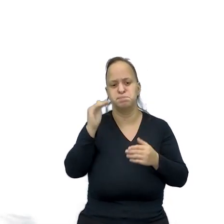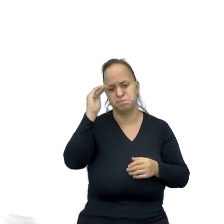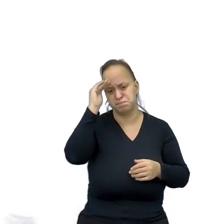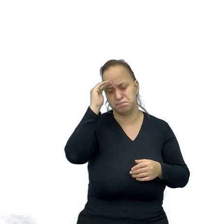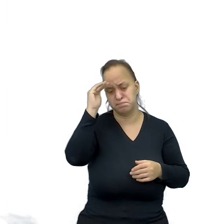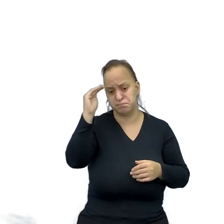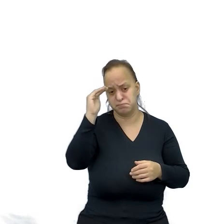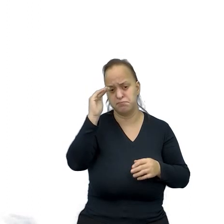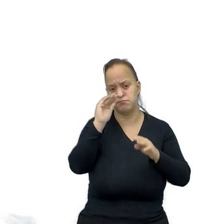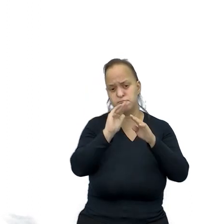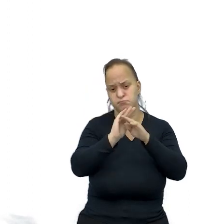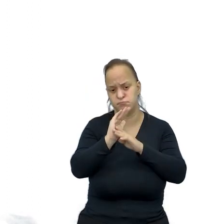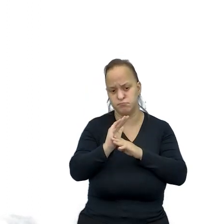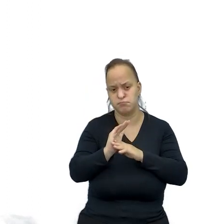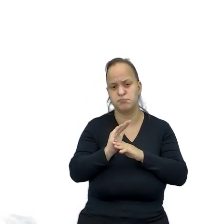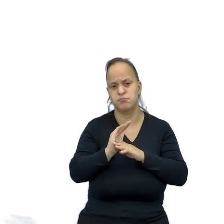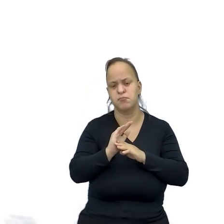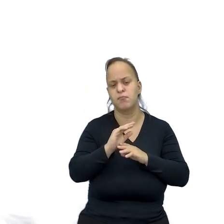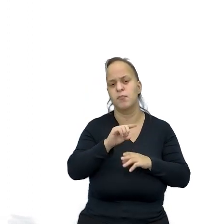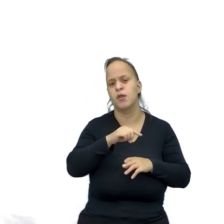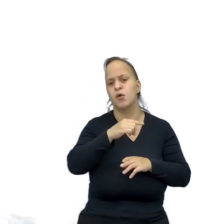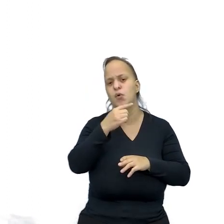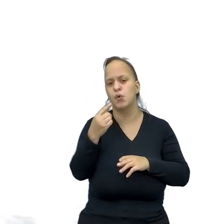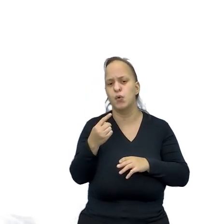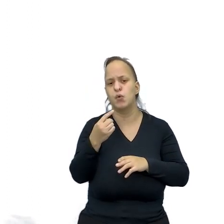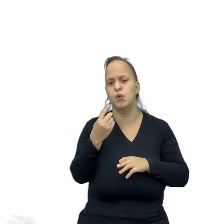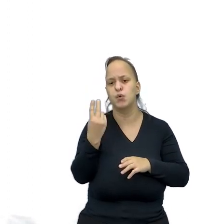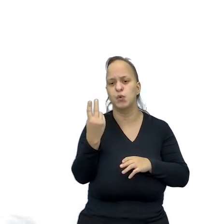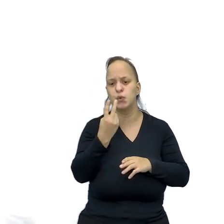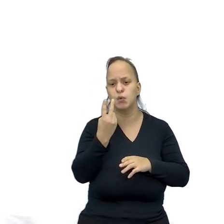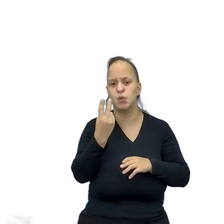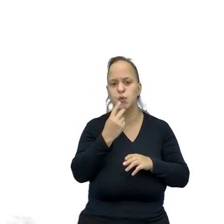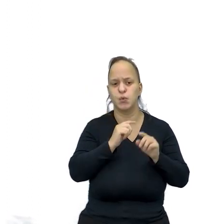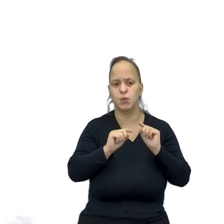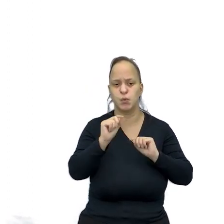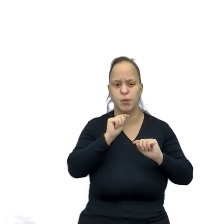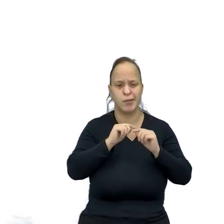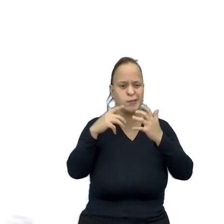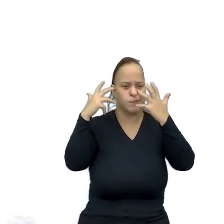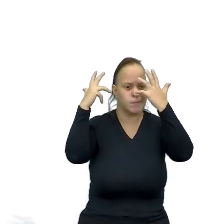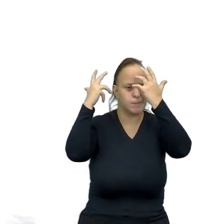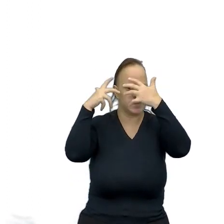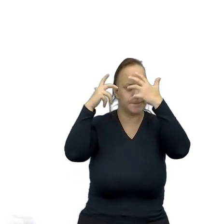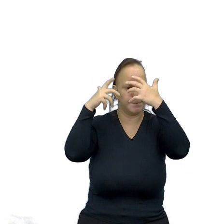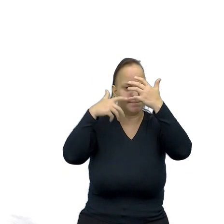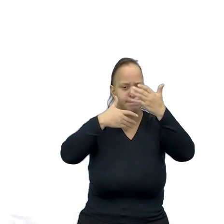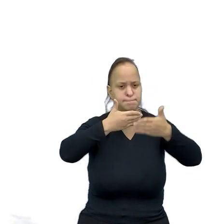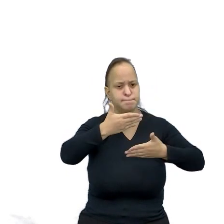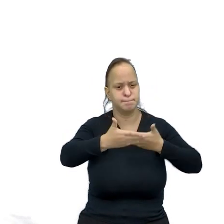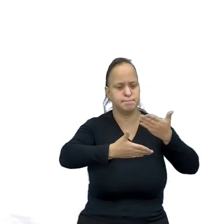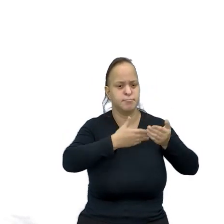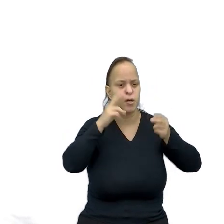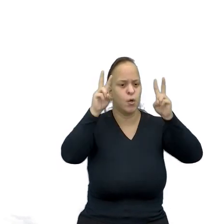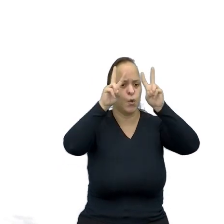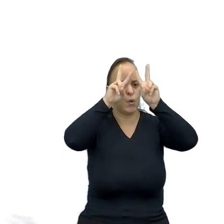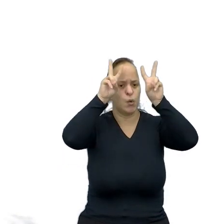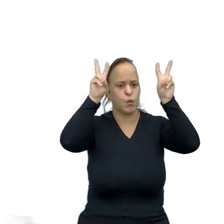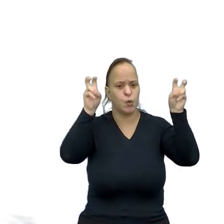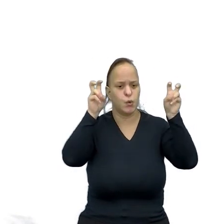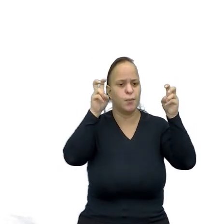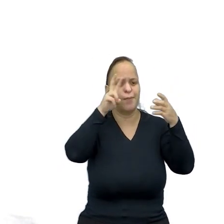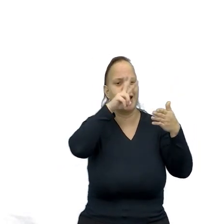dessas formações. O segundo momento é refletir e trocar as impressões acerca do tema central, compreensão